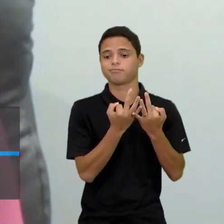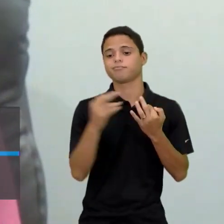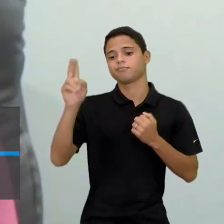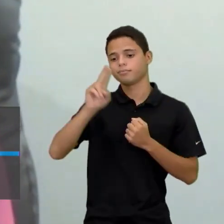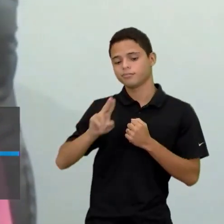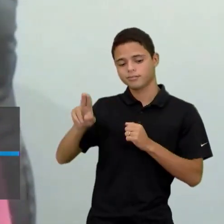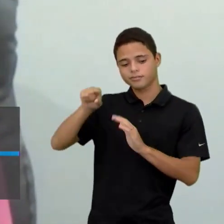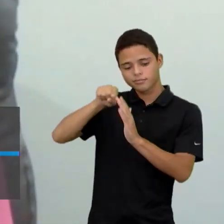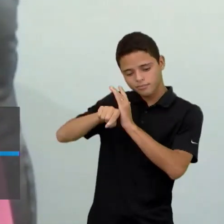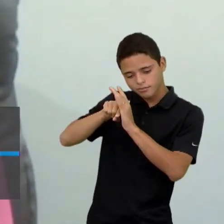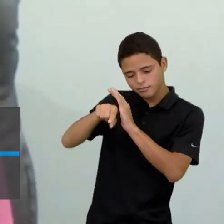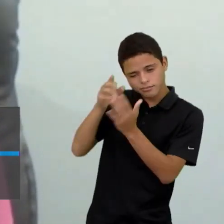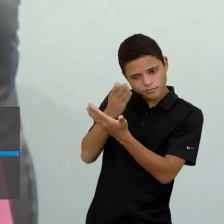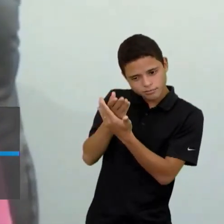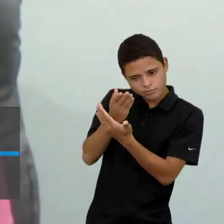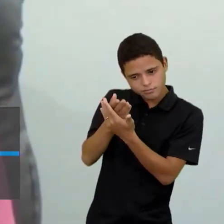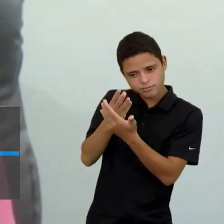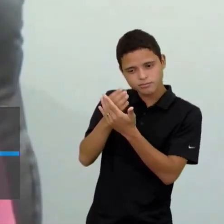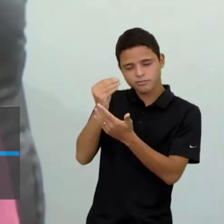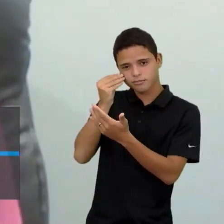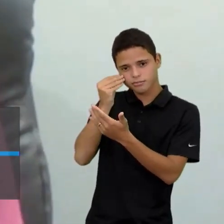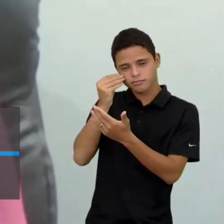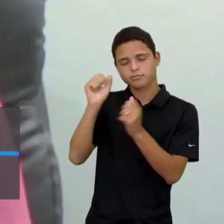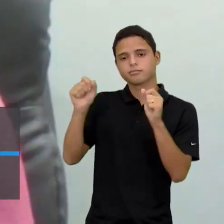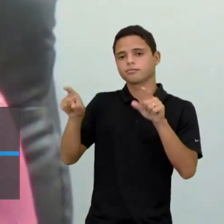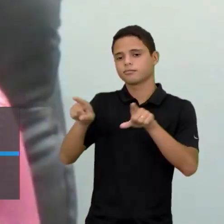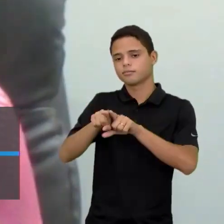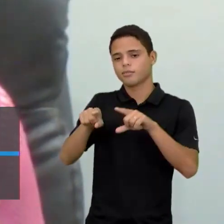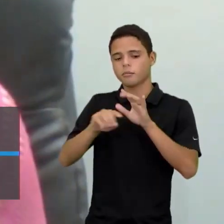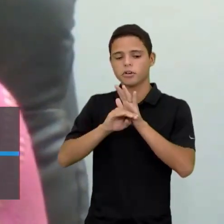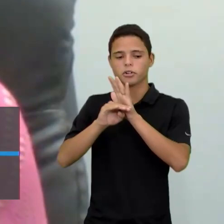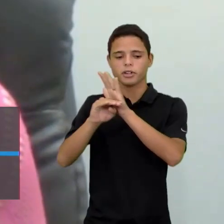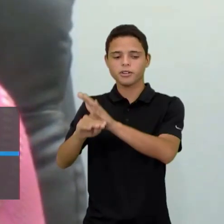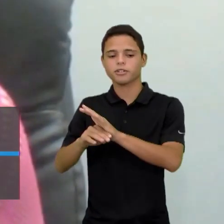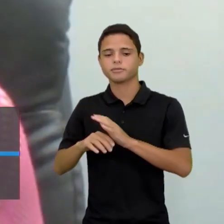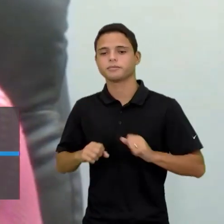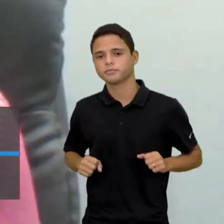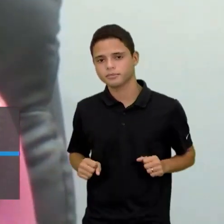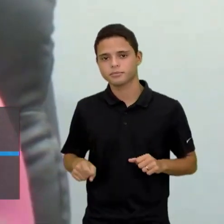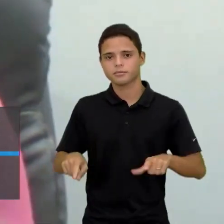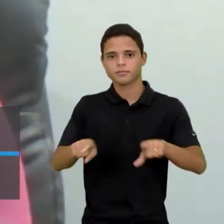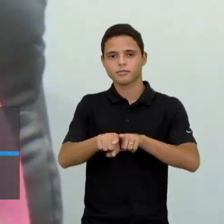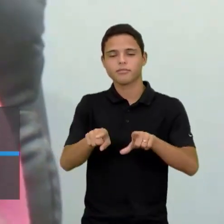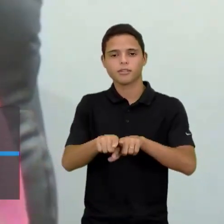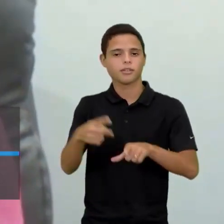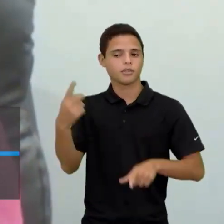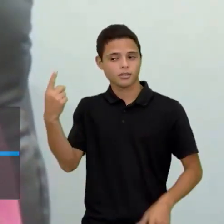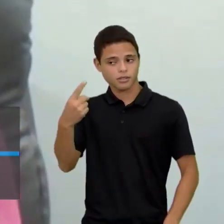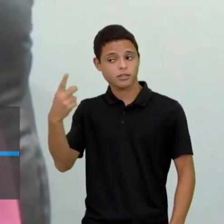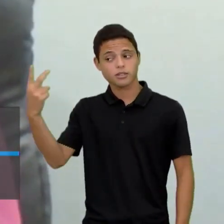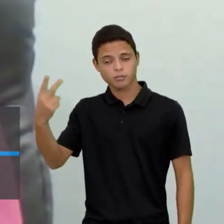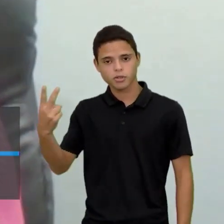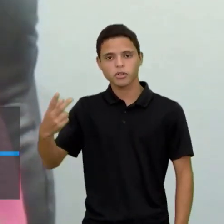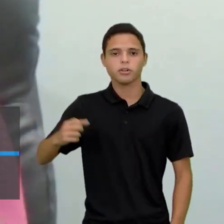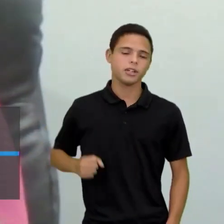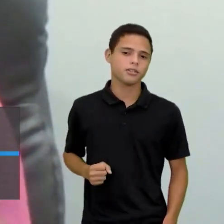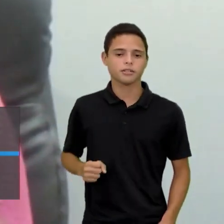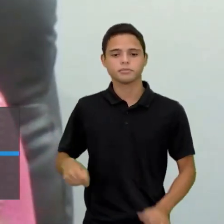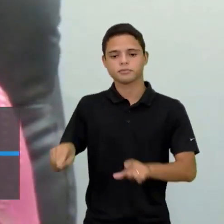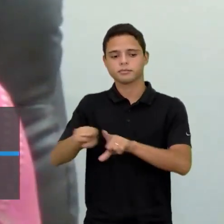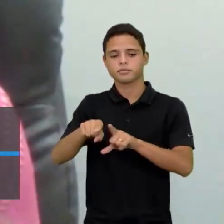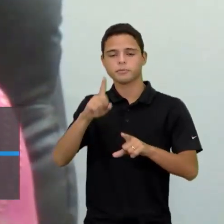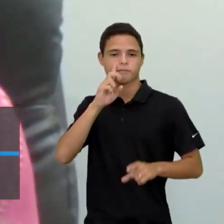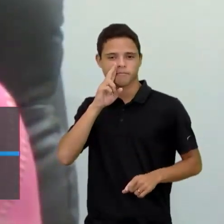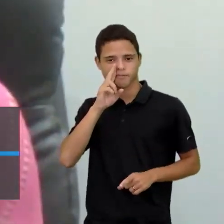exame clínico especializado, também favorecem a prevenção primária e secundária. E o agravamento do quadro, porque